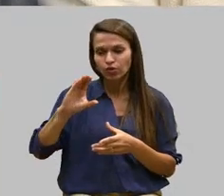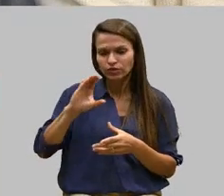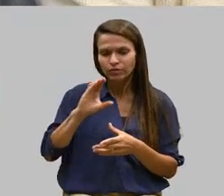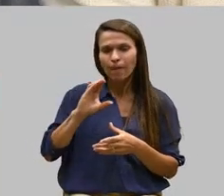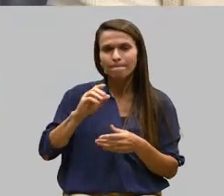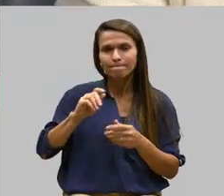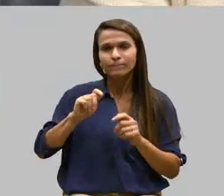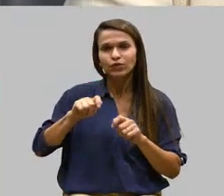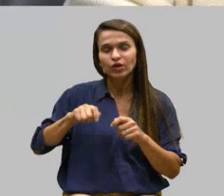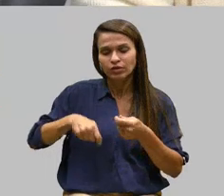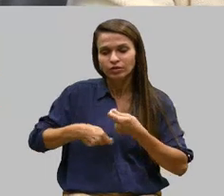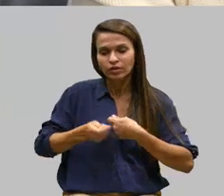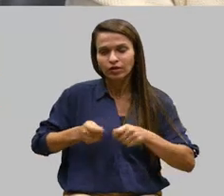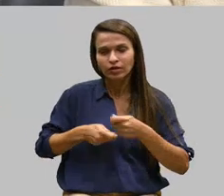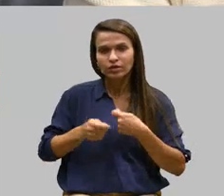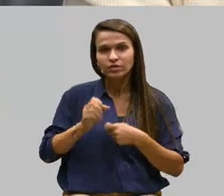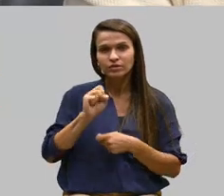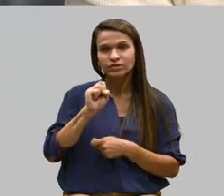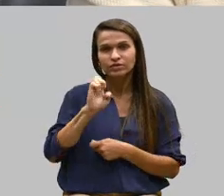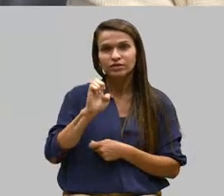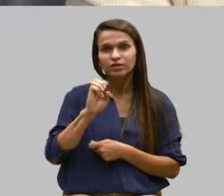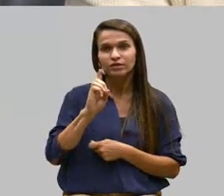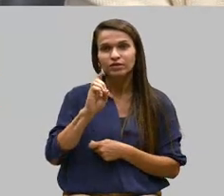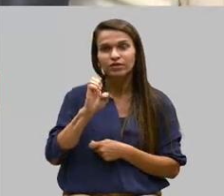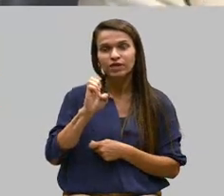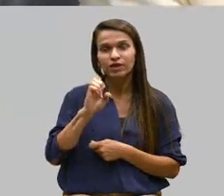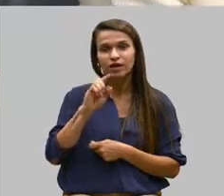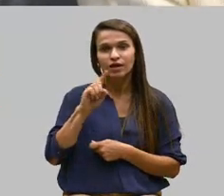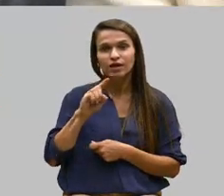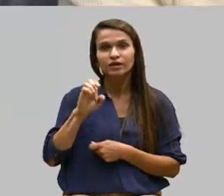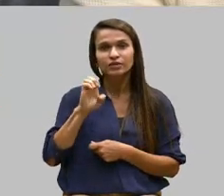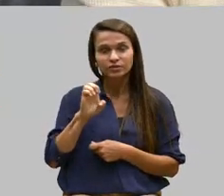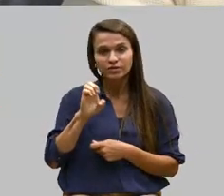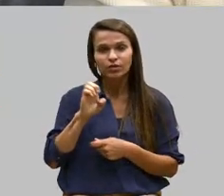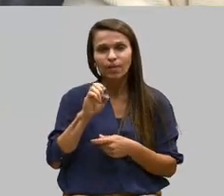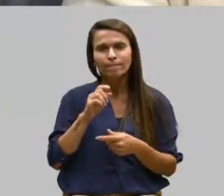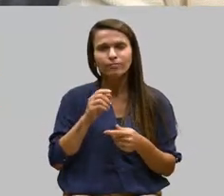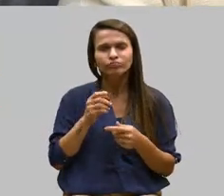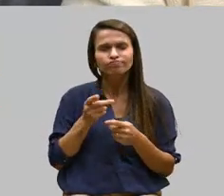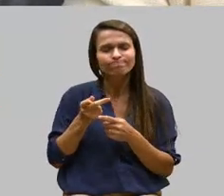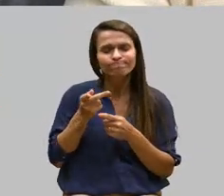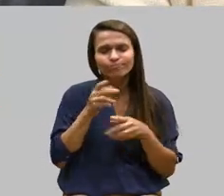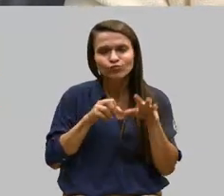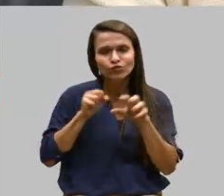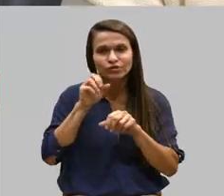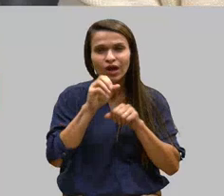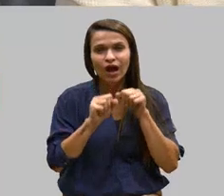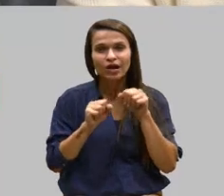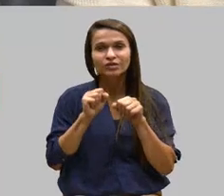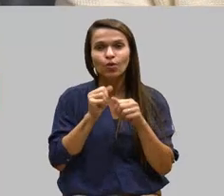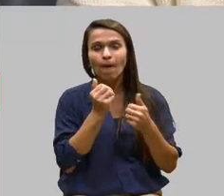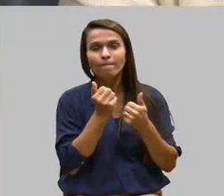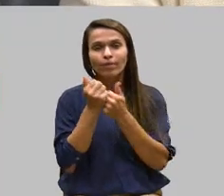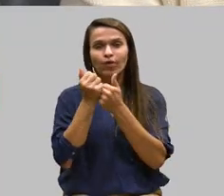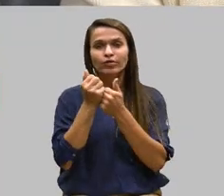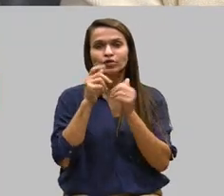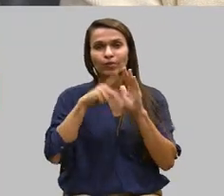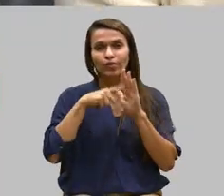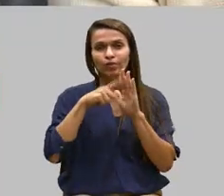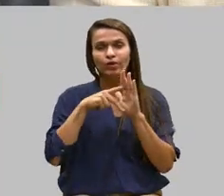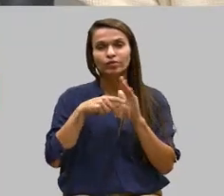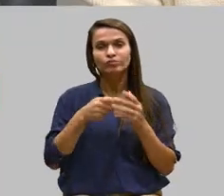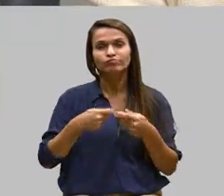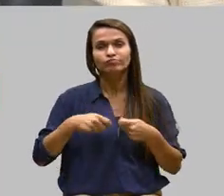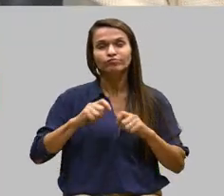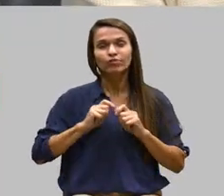a acidez a questão de recursos para o apoiamento aos programas de outro dia que são programas que oferece oportunidade de habilitação e